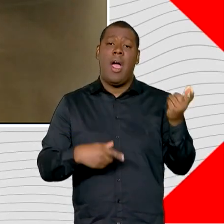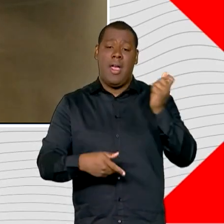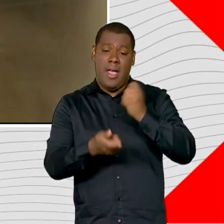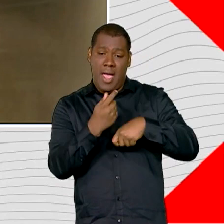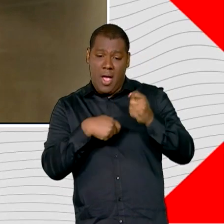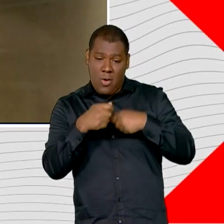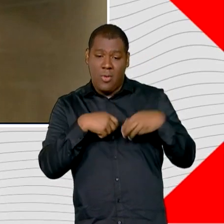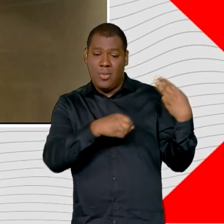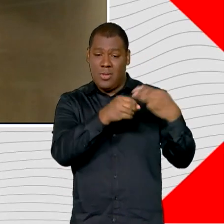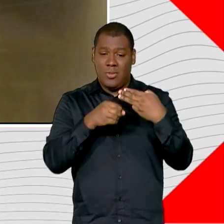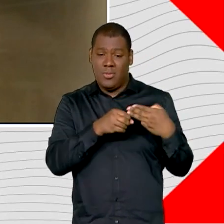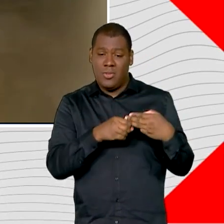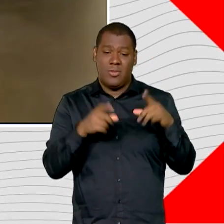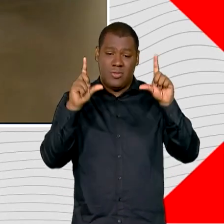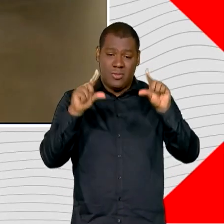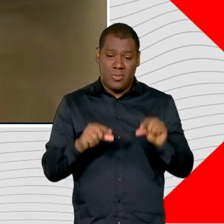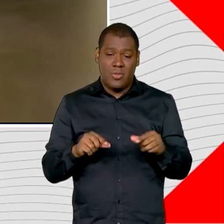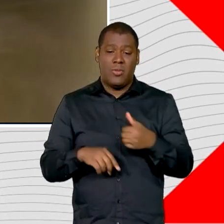antes estimada em 11 bilhões para 4